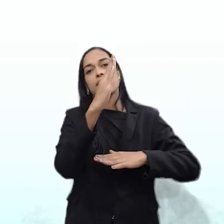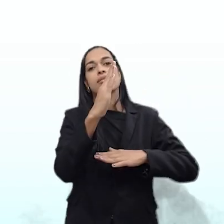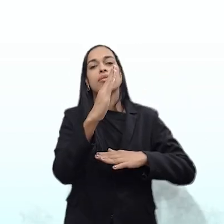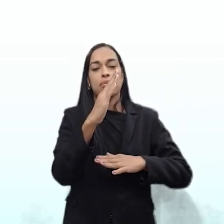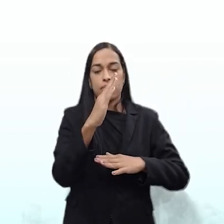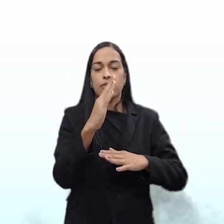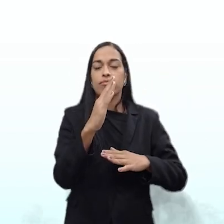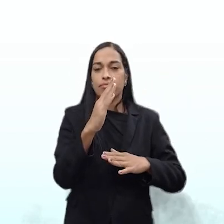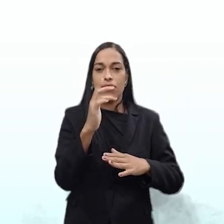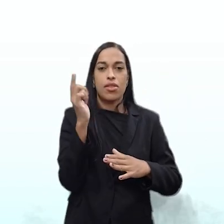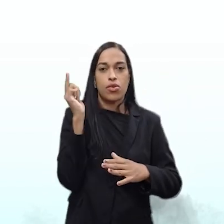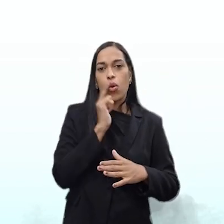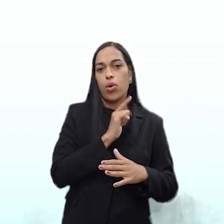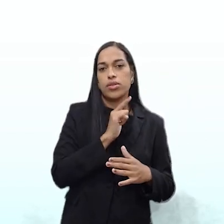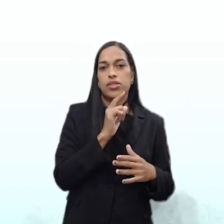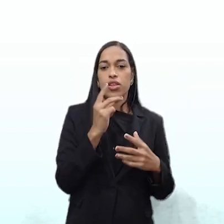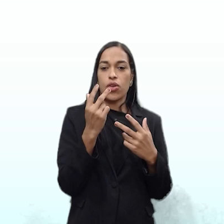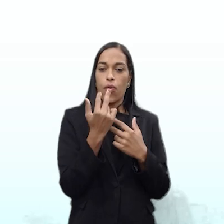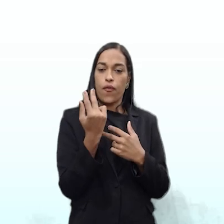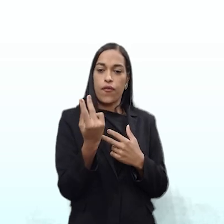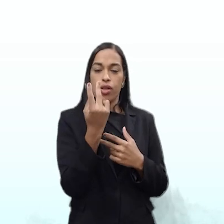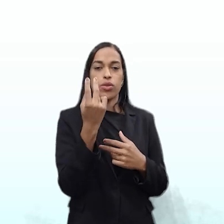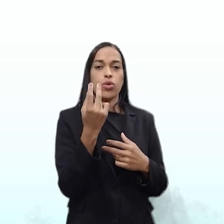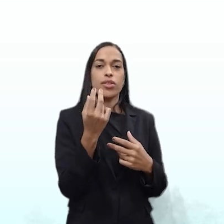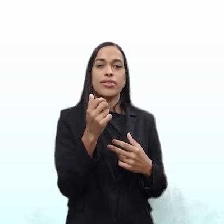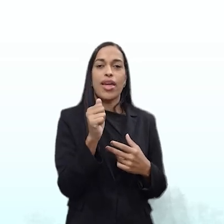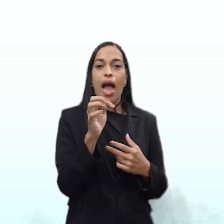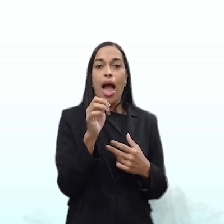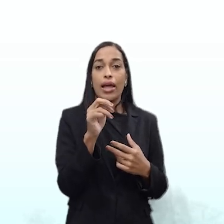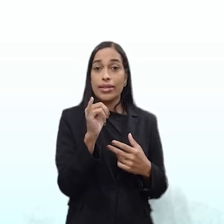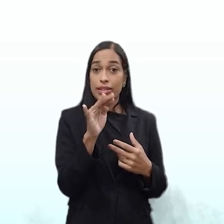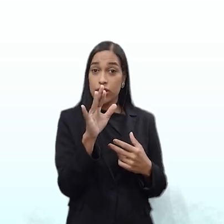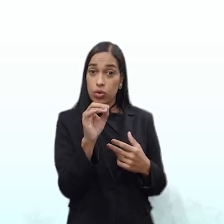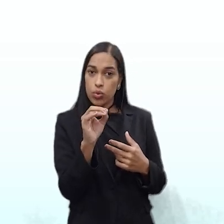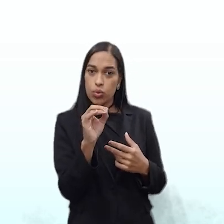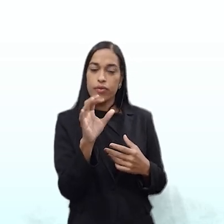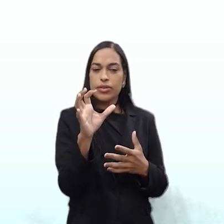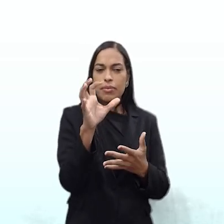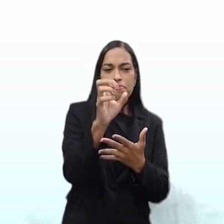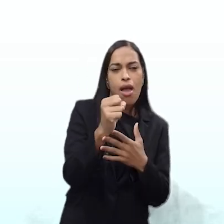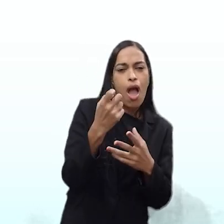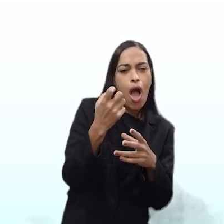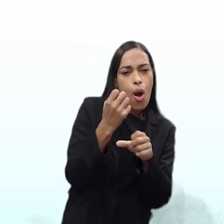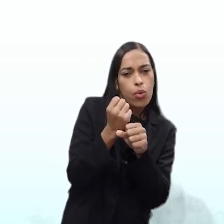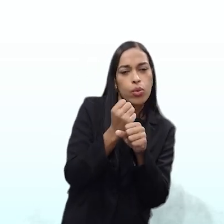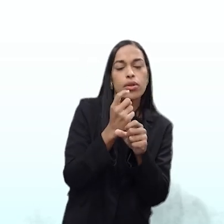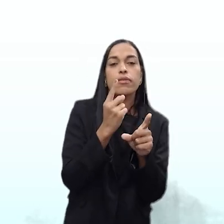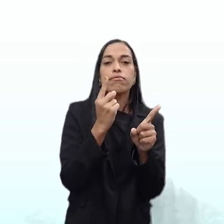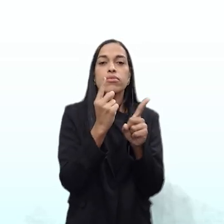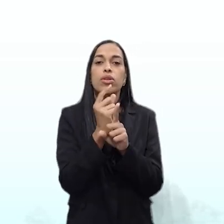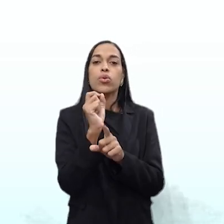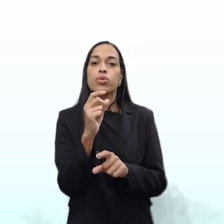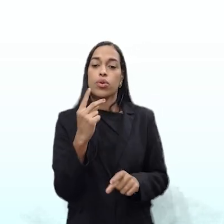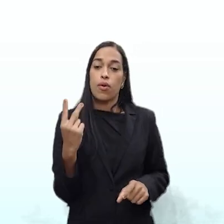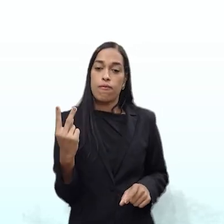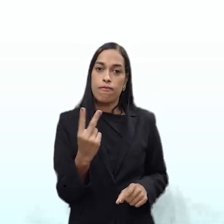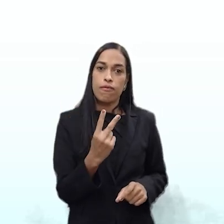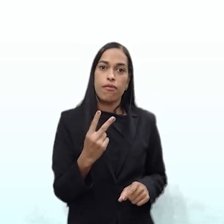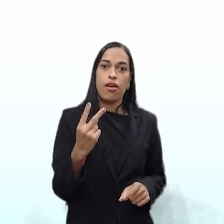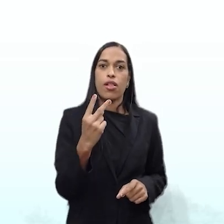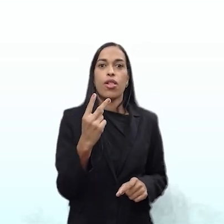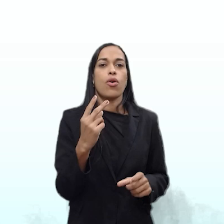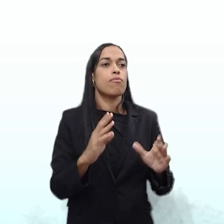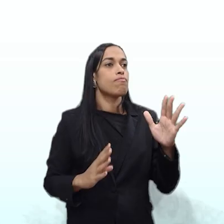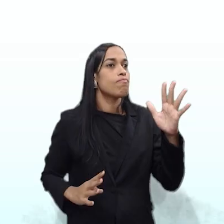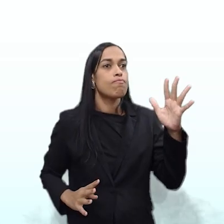pode ter. Então, quando você pega o coeficiente de atrito e multiplica pela força normal, o que você está encontrando é o valor máximo